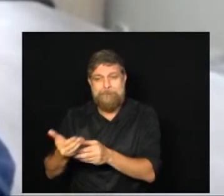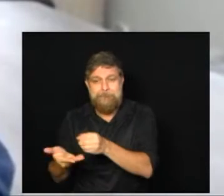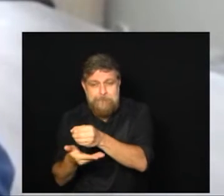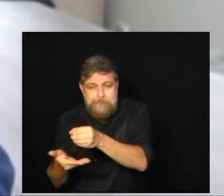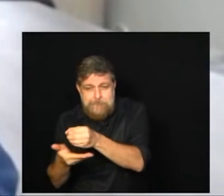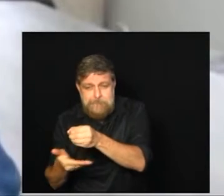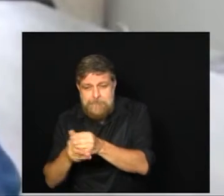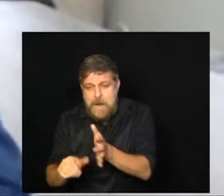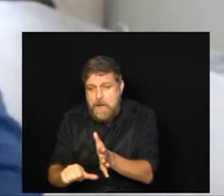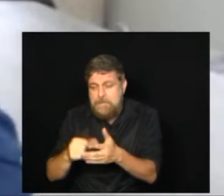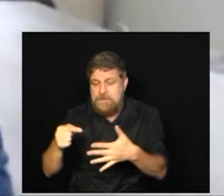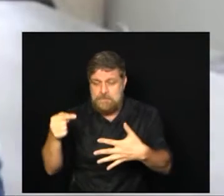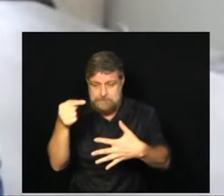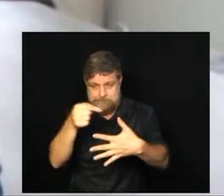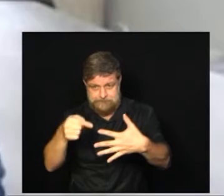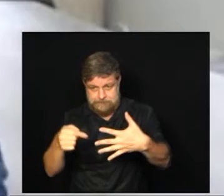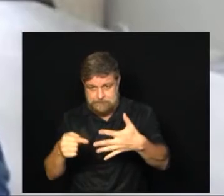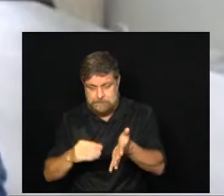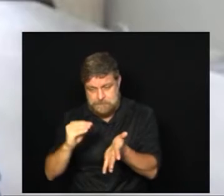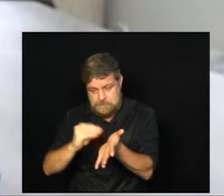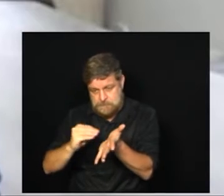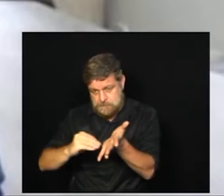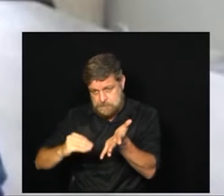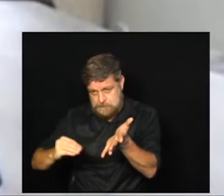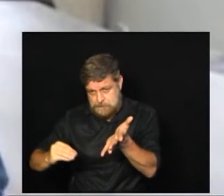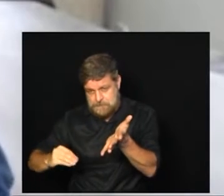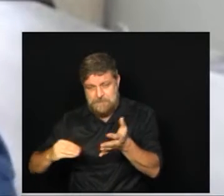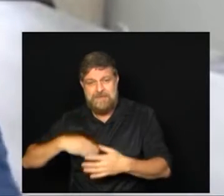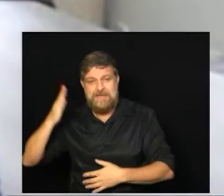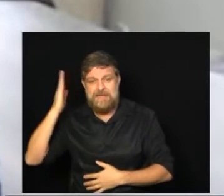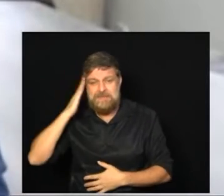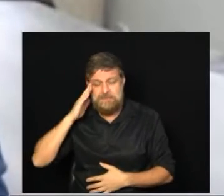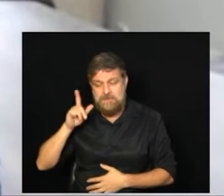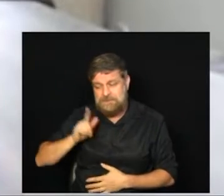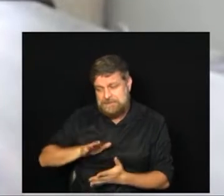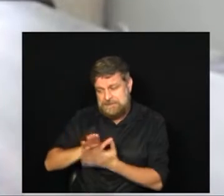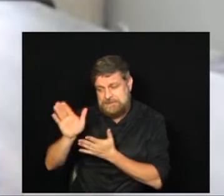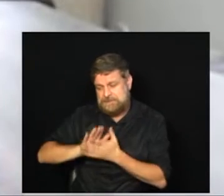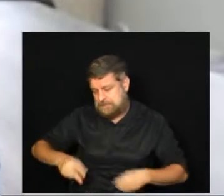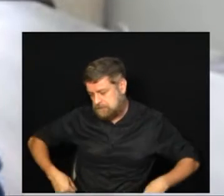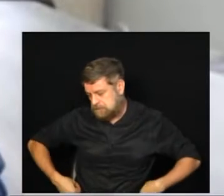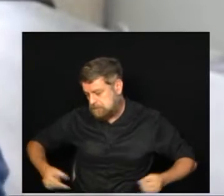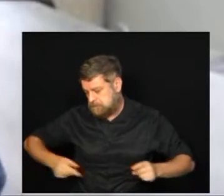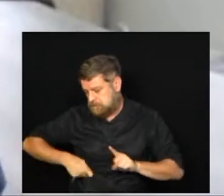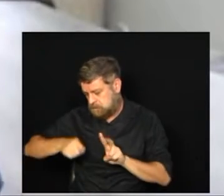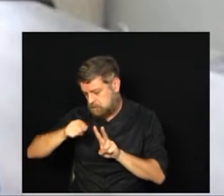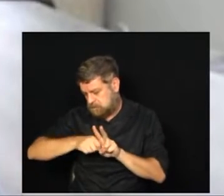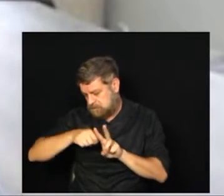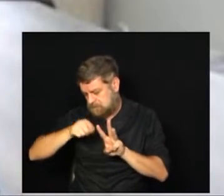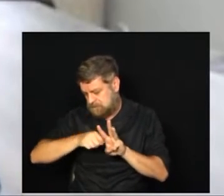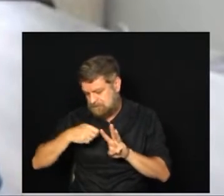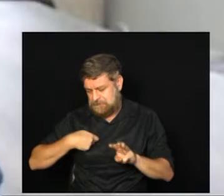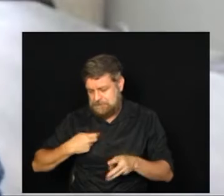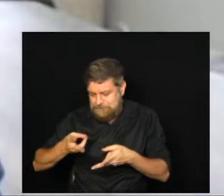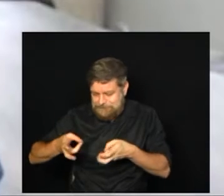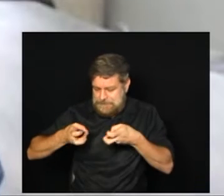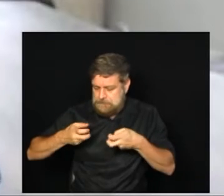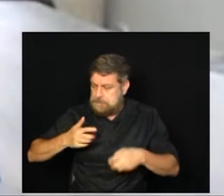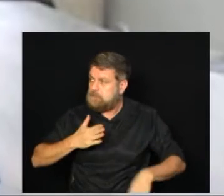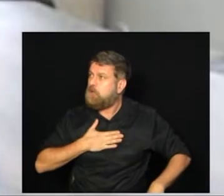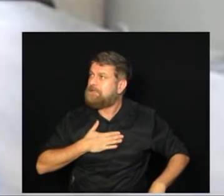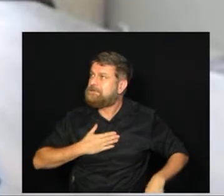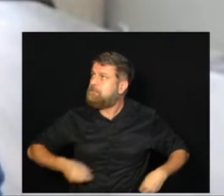o primeiro ponto, realmente toma nota, olha os extratos da sua conta, vê como é que foram os seus gastos dos últimos 2, 3 meses, para você ter um ponto de partida. E aí